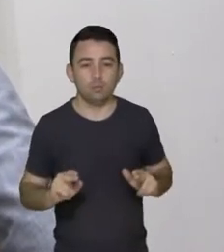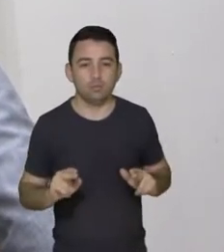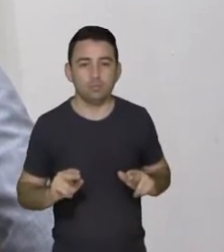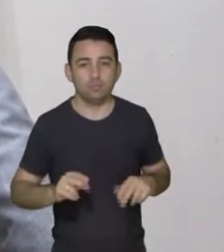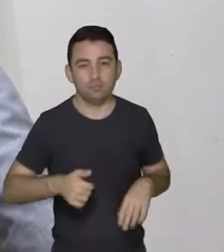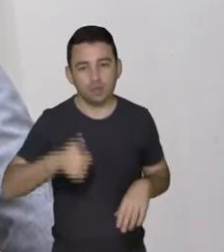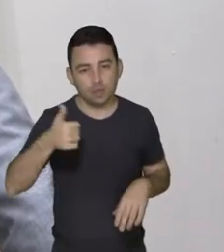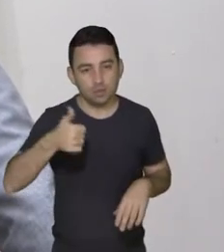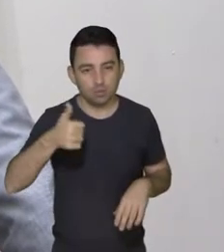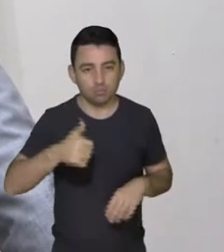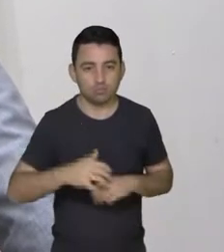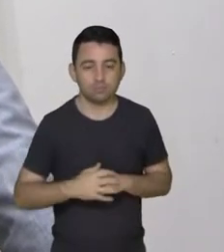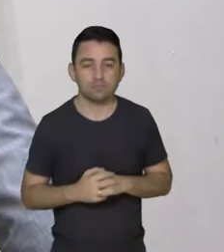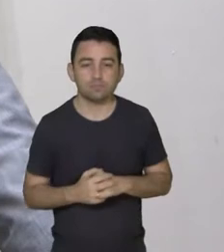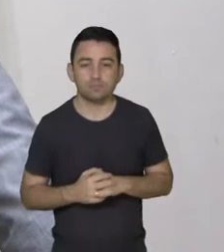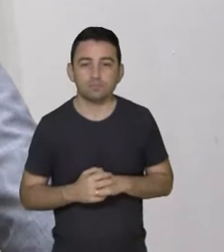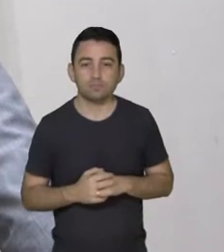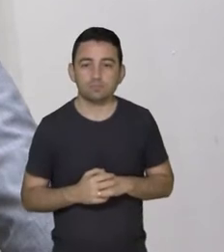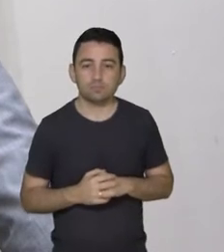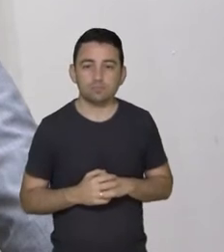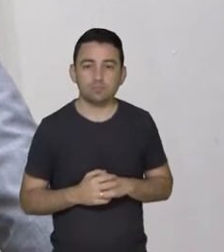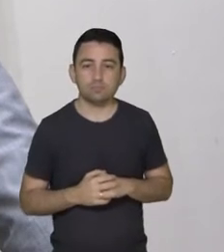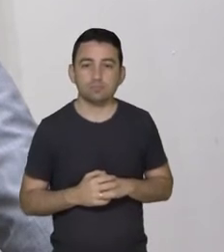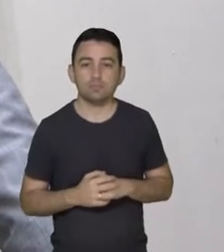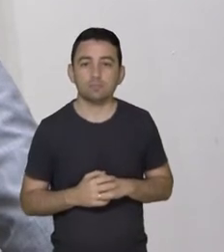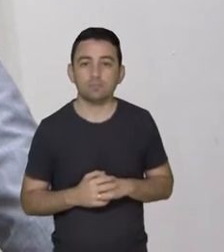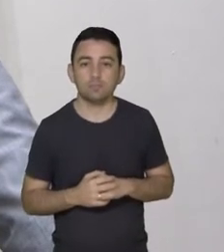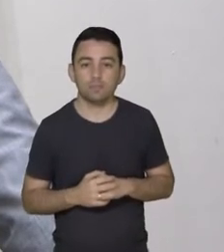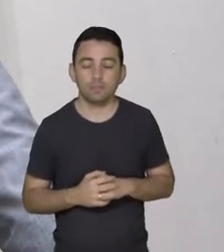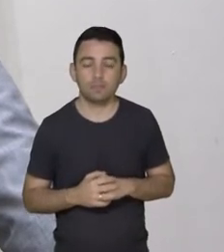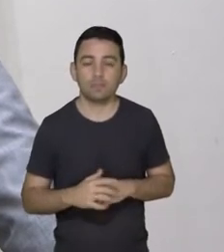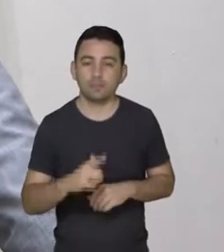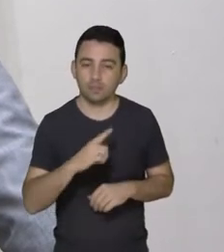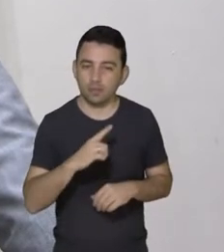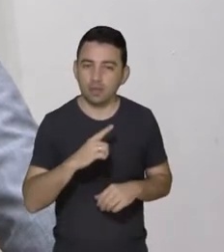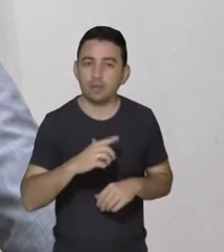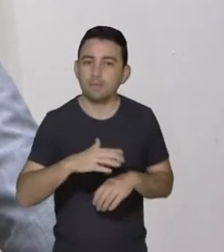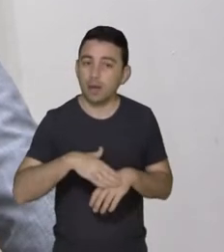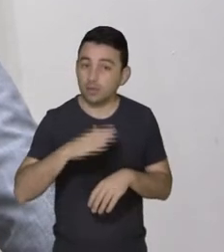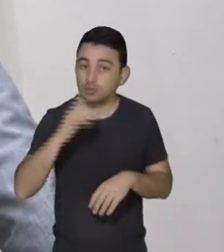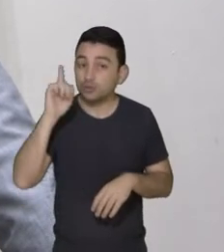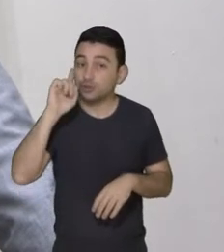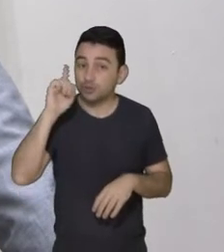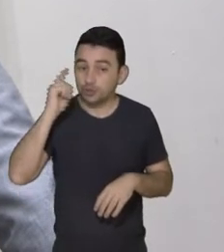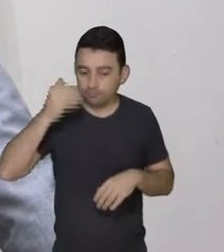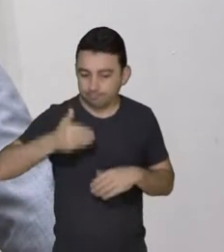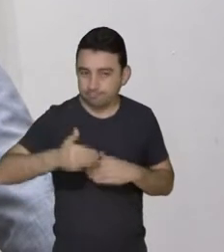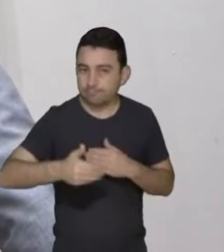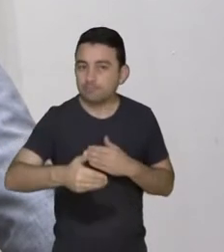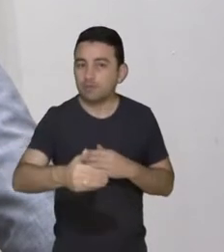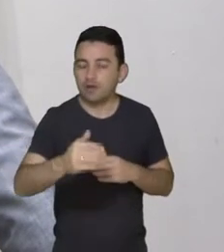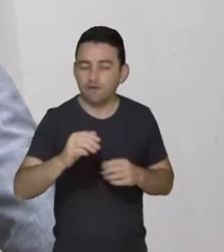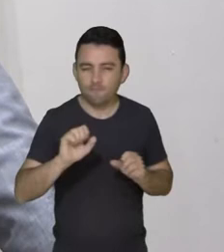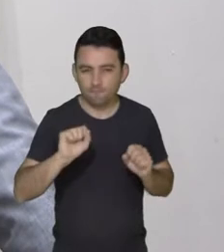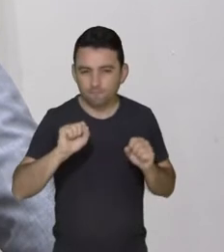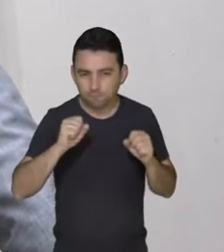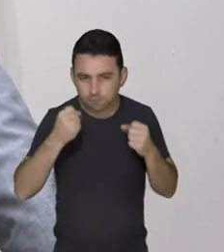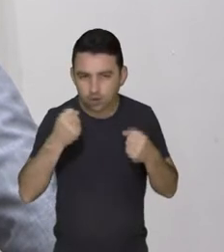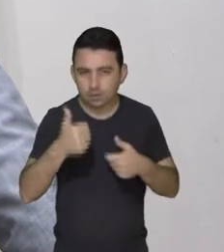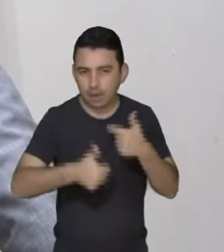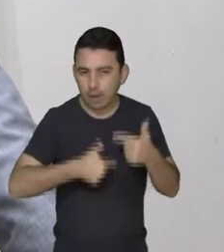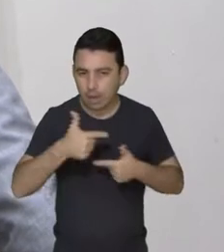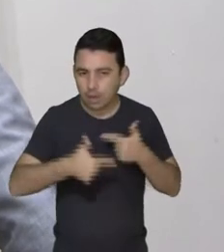pela porta de trás mas temos aí mais alguns dias aí de forte trabalho para atingir o nosso objetivo maior